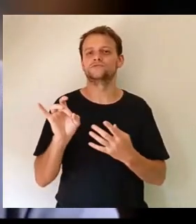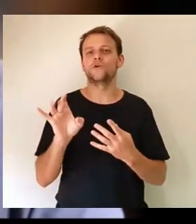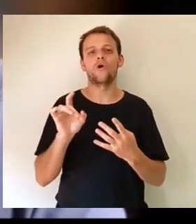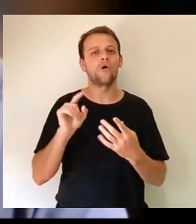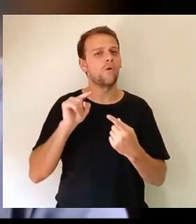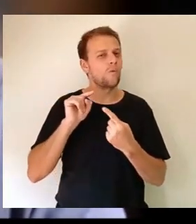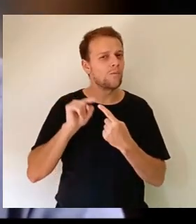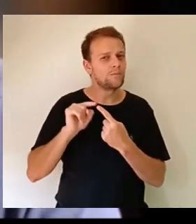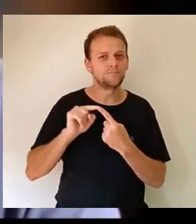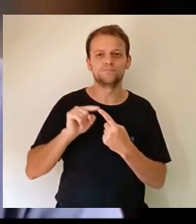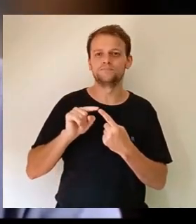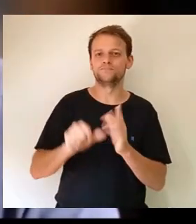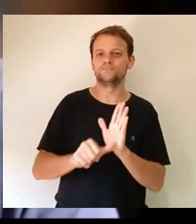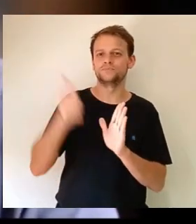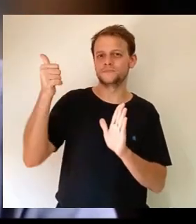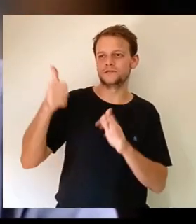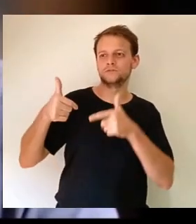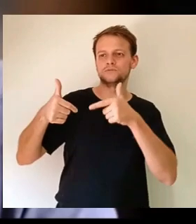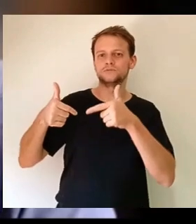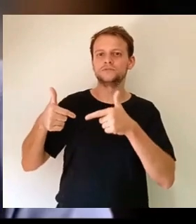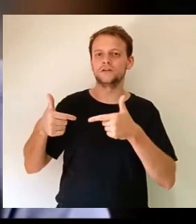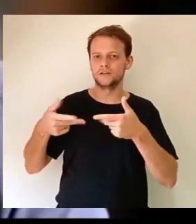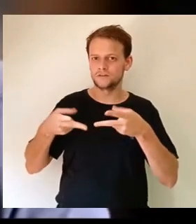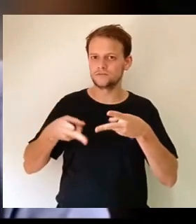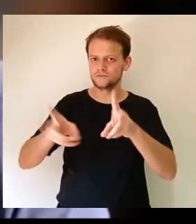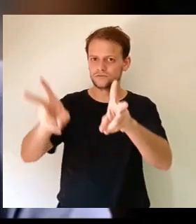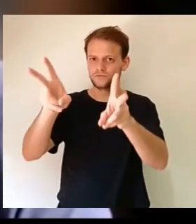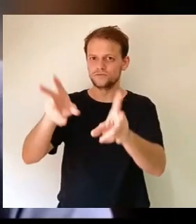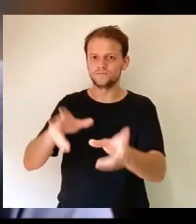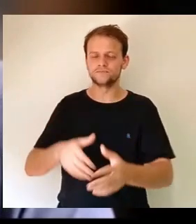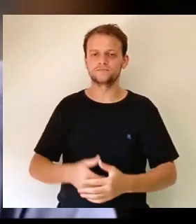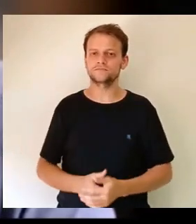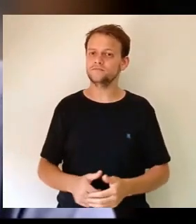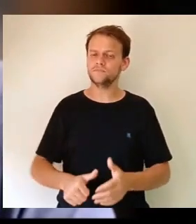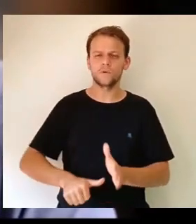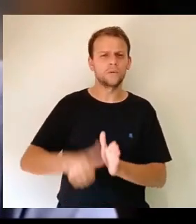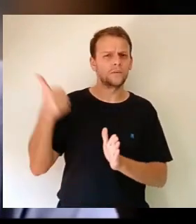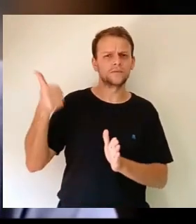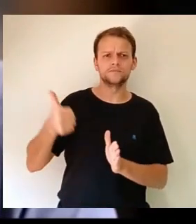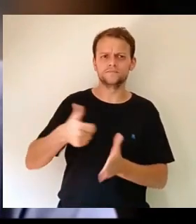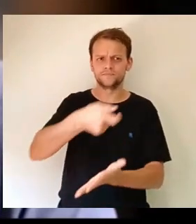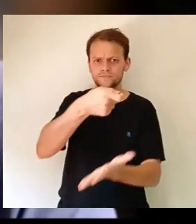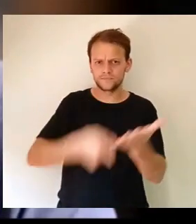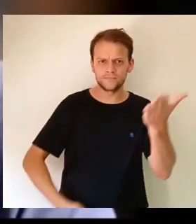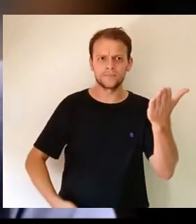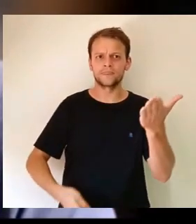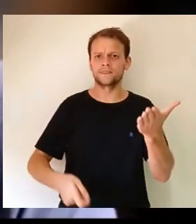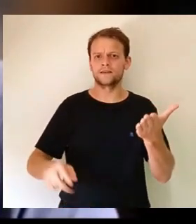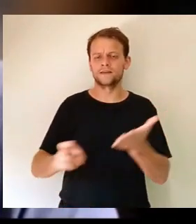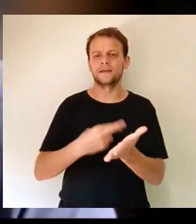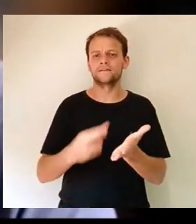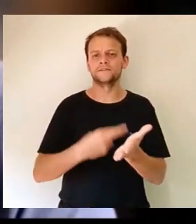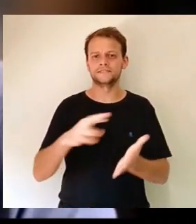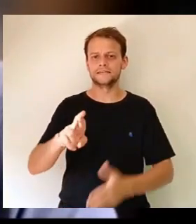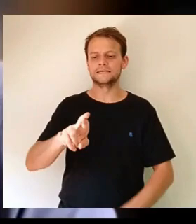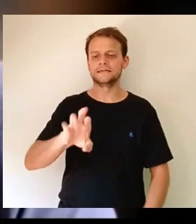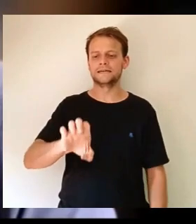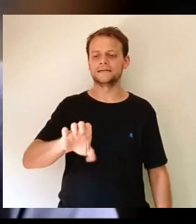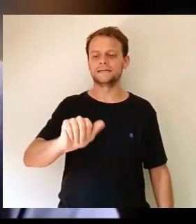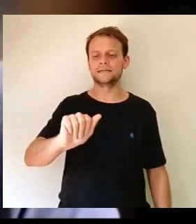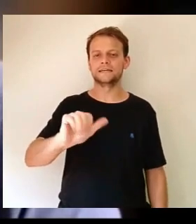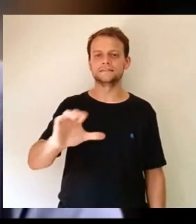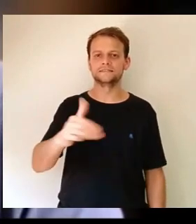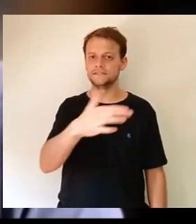ele queria, e apenas o primeiro que foi para frente. Então, o primeiro ele sempre escreveu numa revista chamada